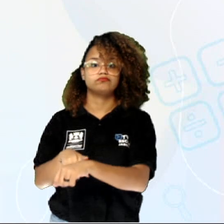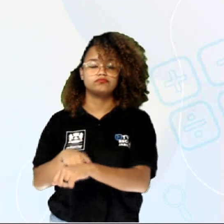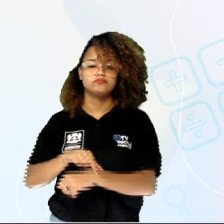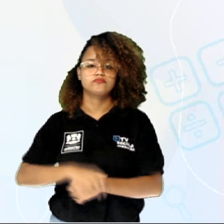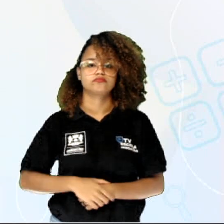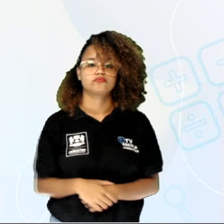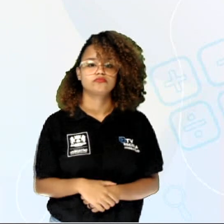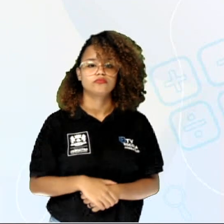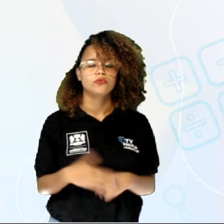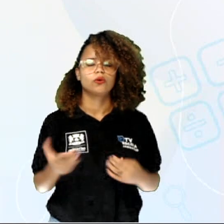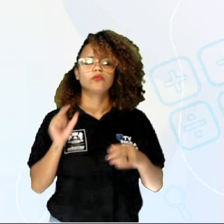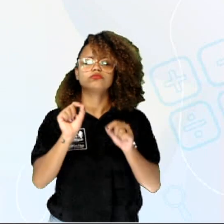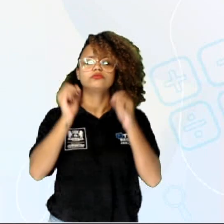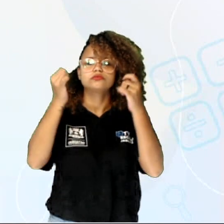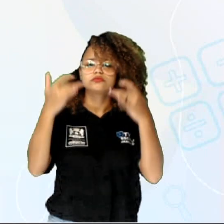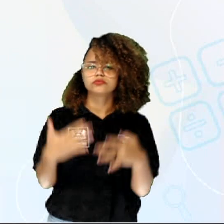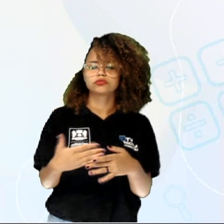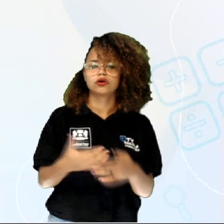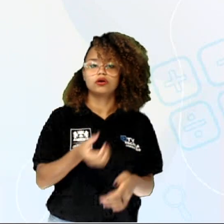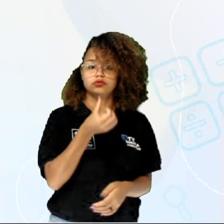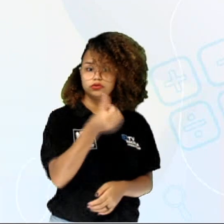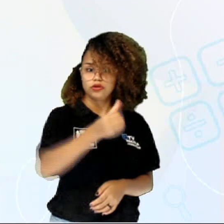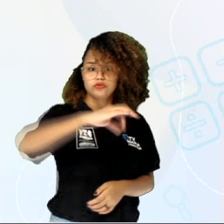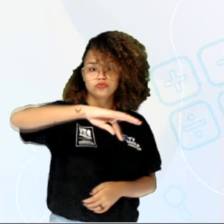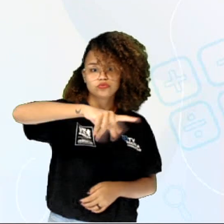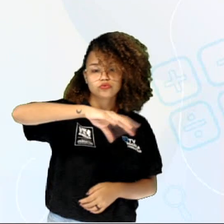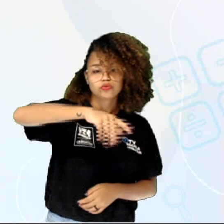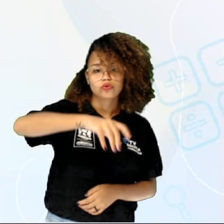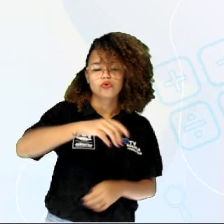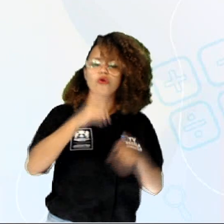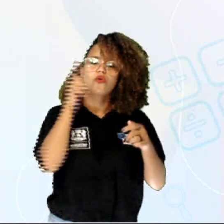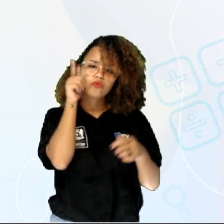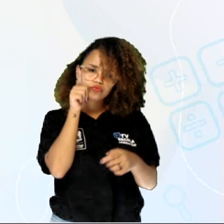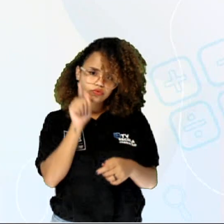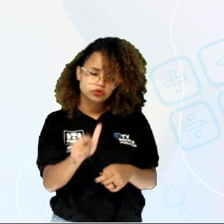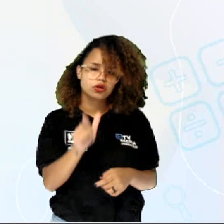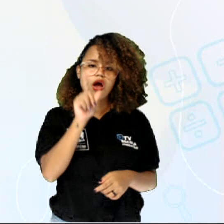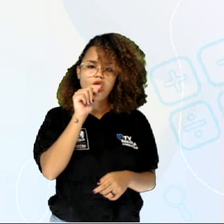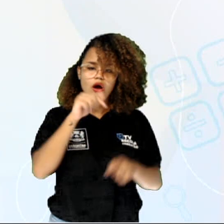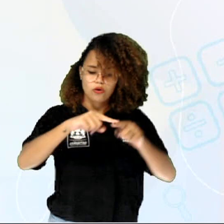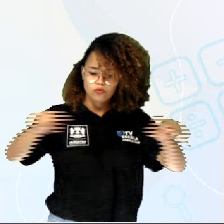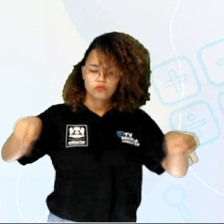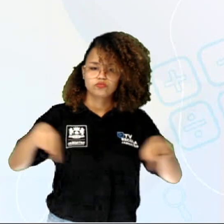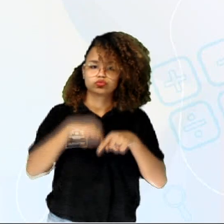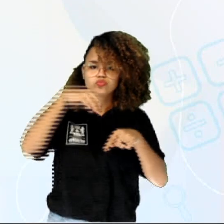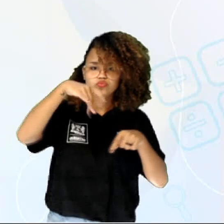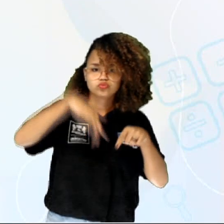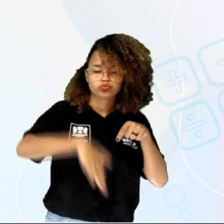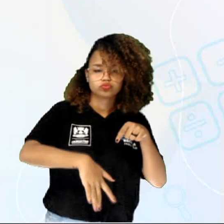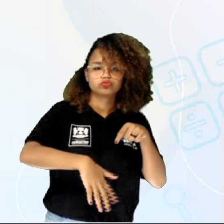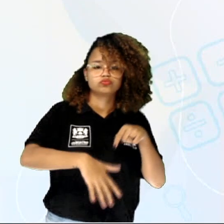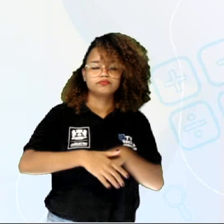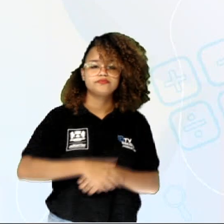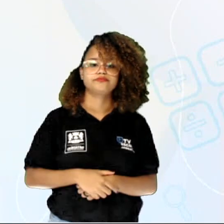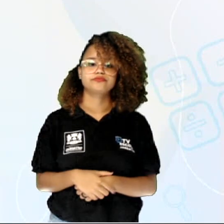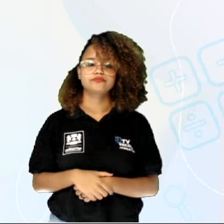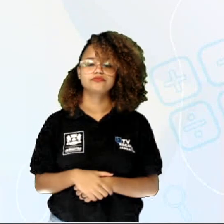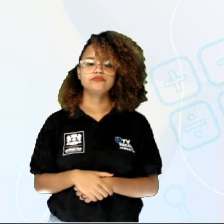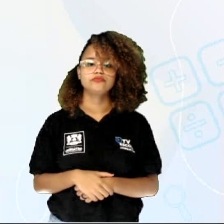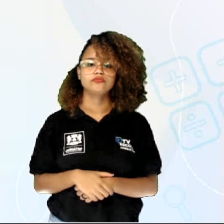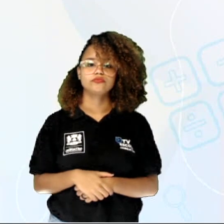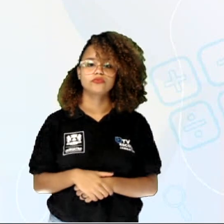aí. Questão 2. Se abrirmos 6 torneiras, sabe-se que enche um tanque com água em 22 minutos. Agora, se eu